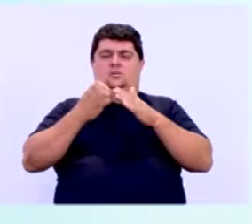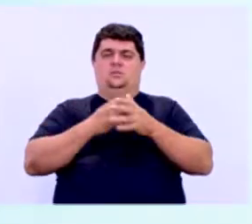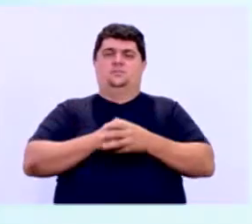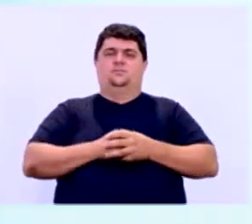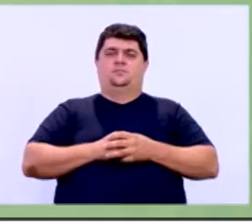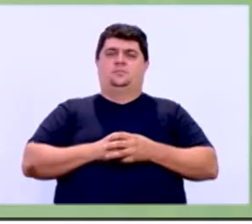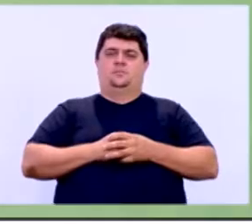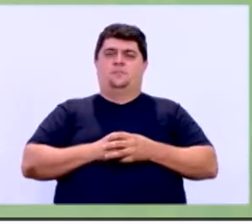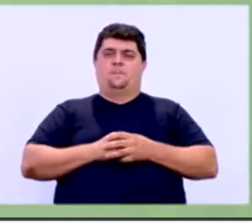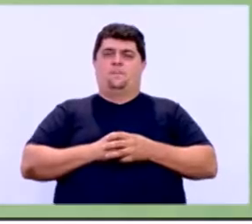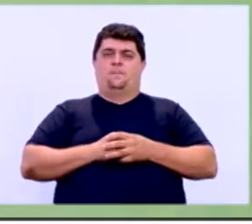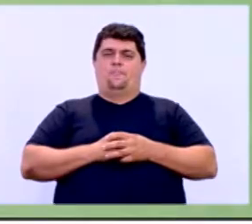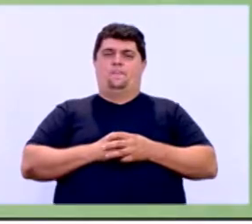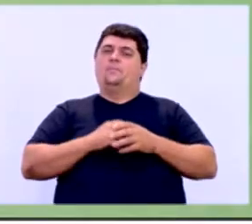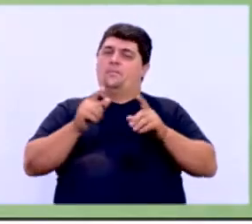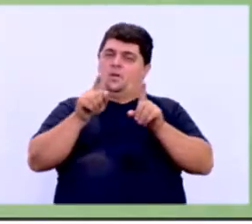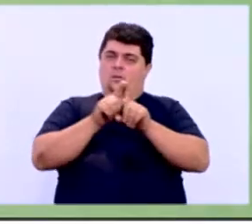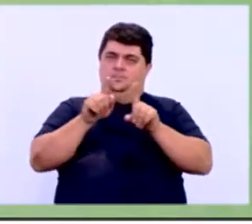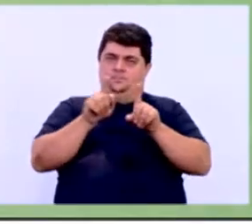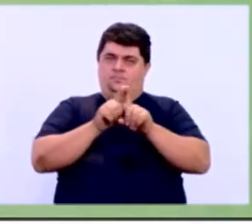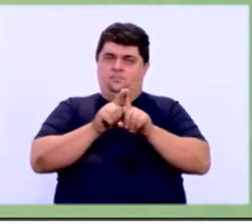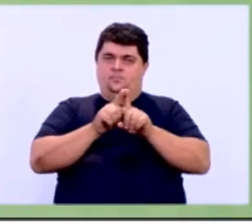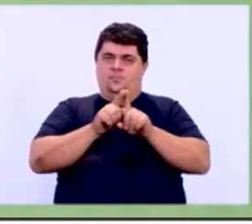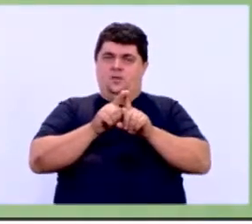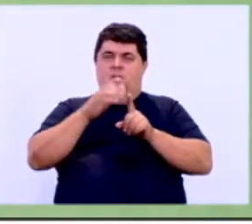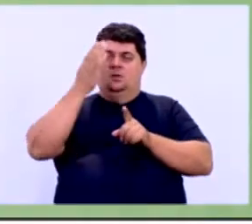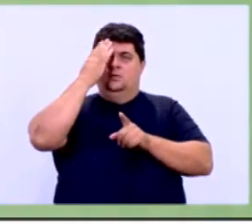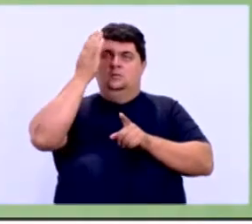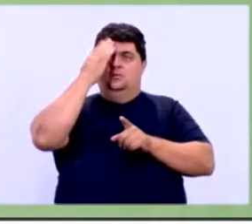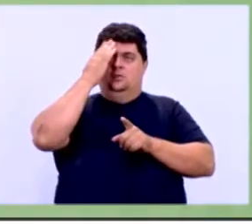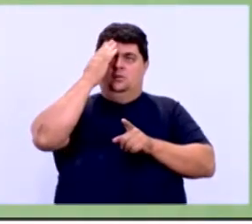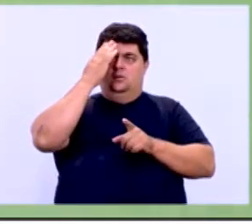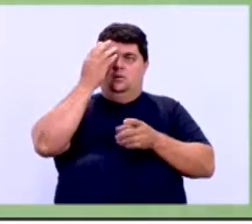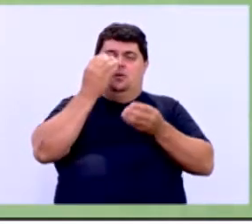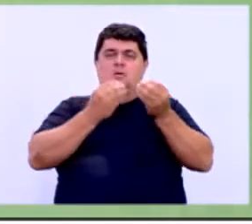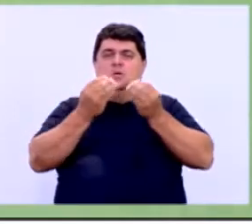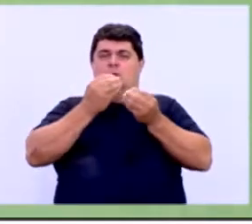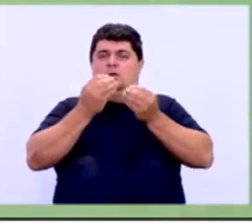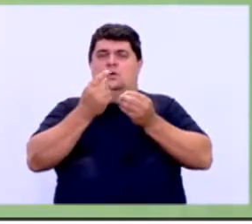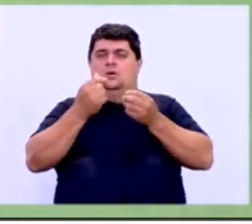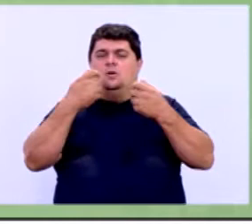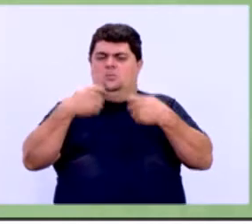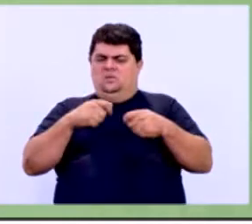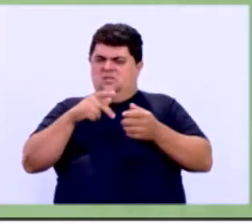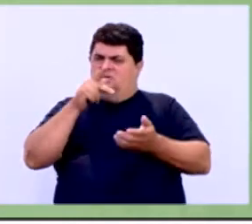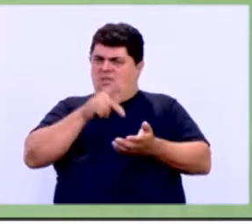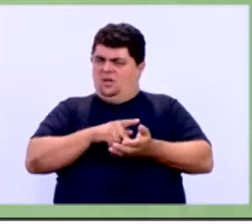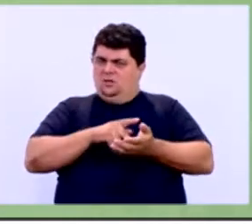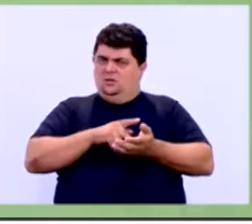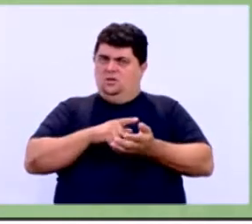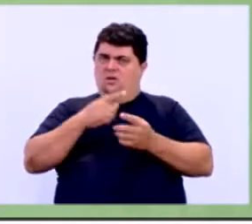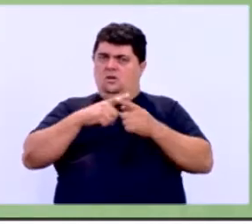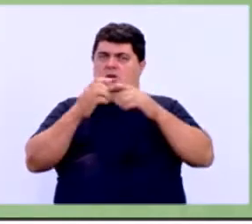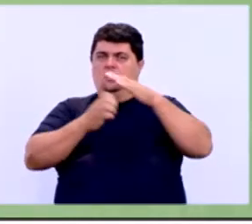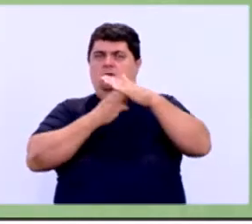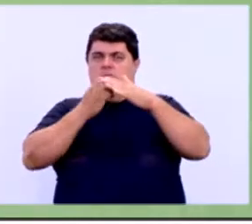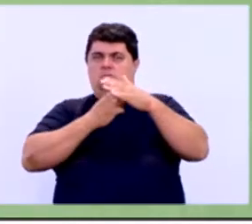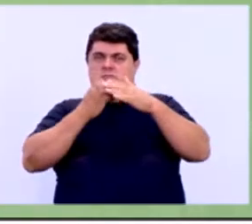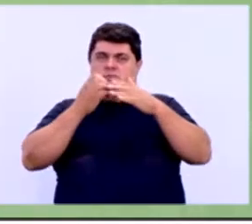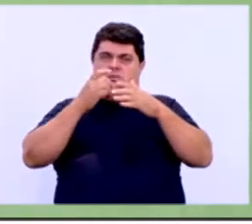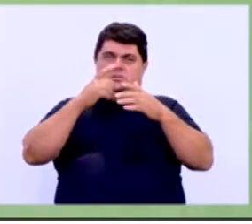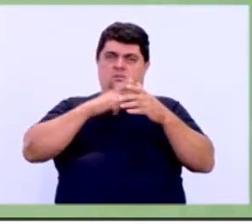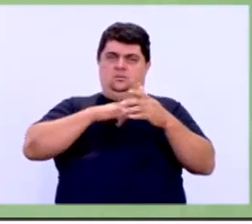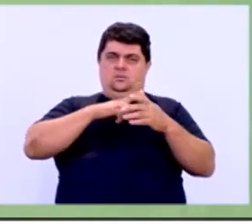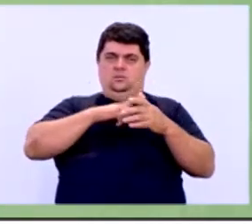né? Também compreender a necessidade de financiamento para as empresas e as fontes, né,